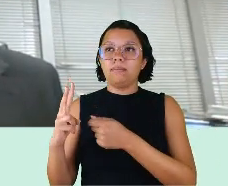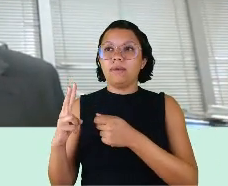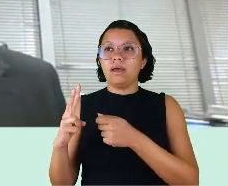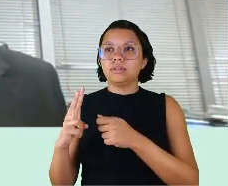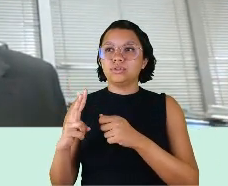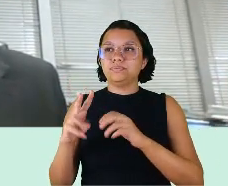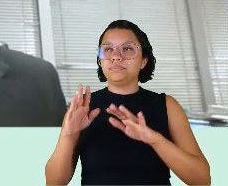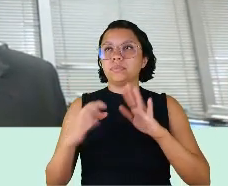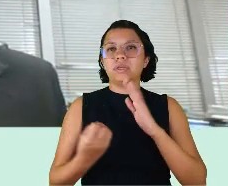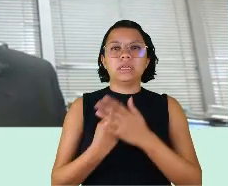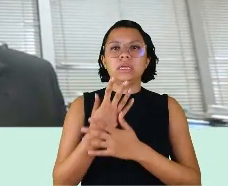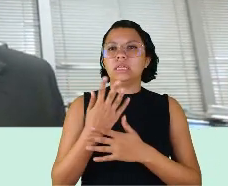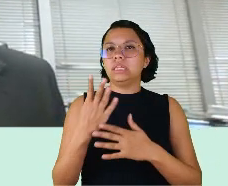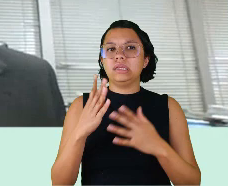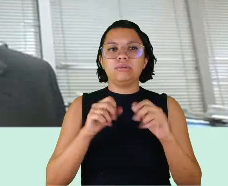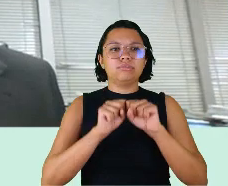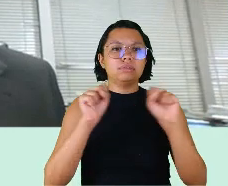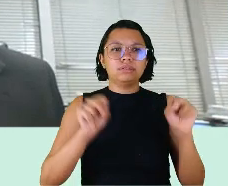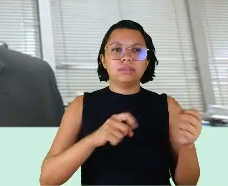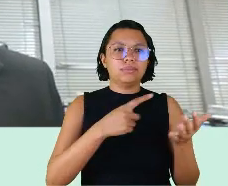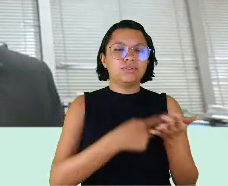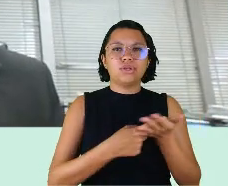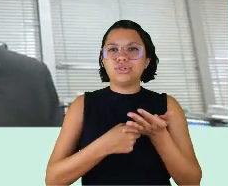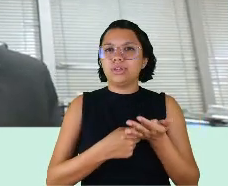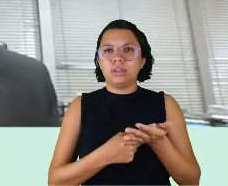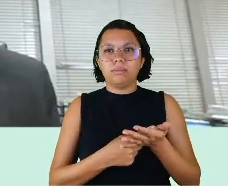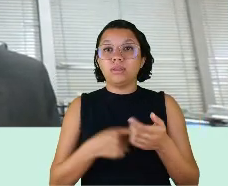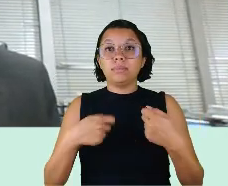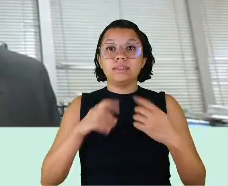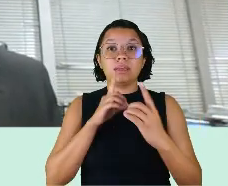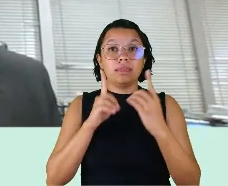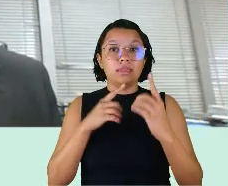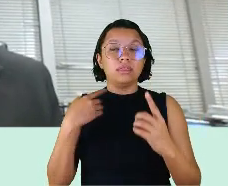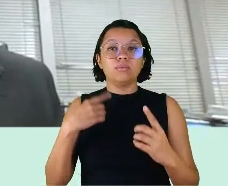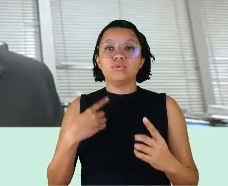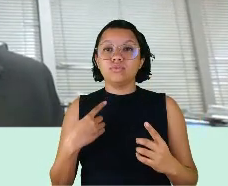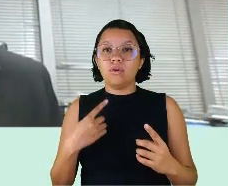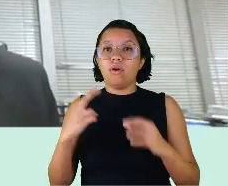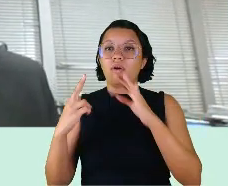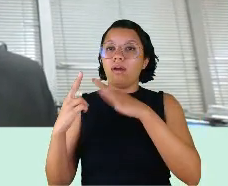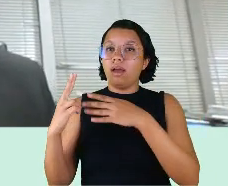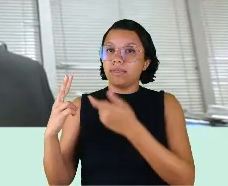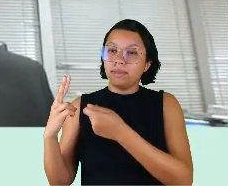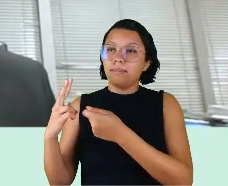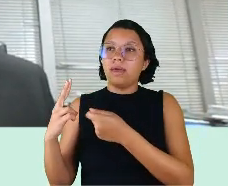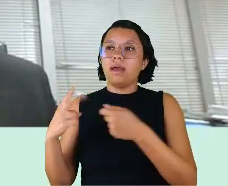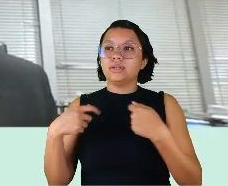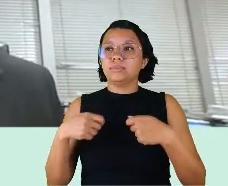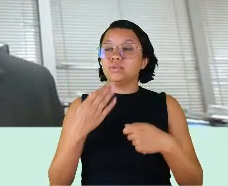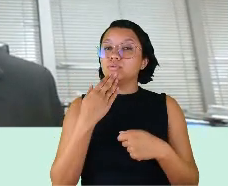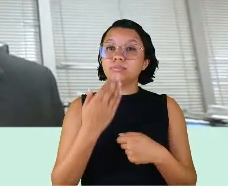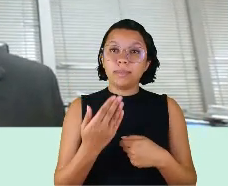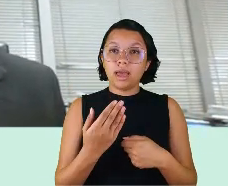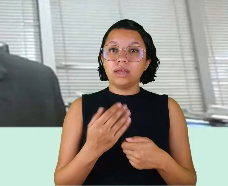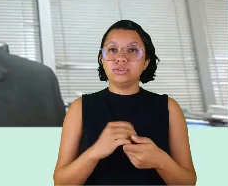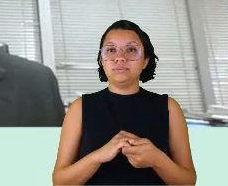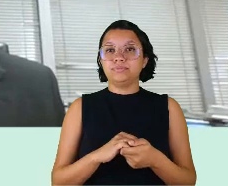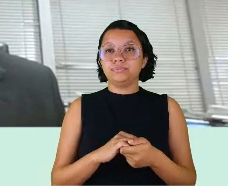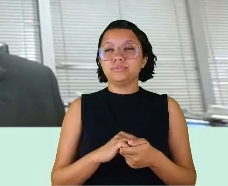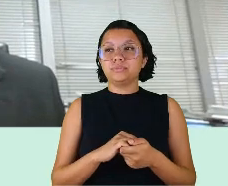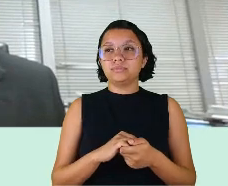que crie um sistema de agendamento, ele tem que atender o advogado, tem que atender o jurisdicionado, que solicita